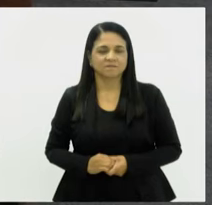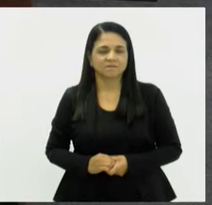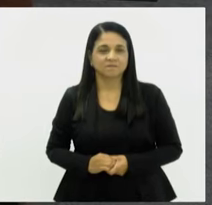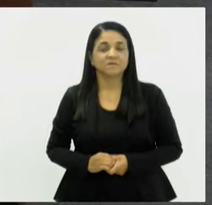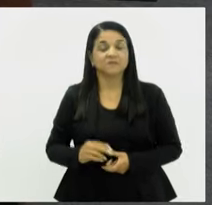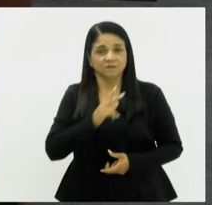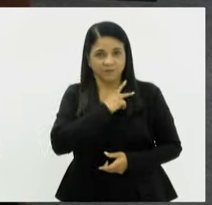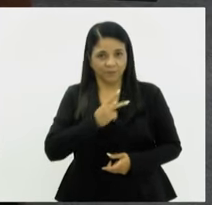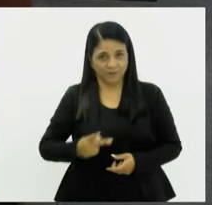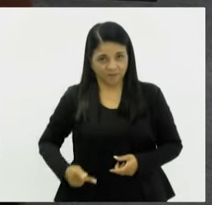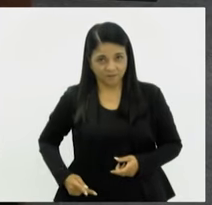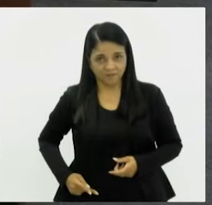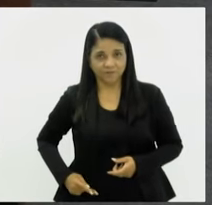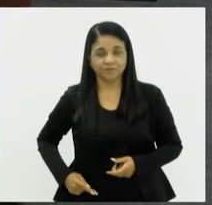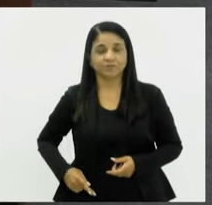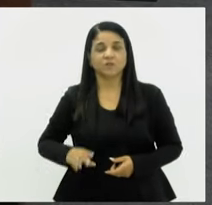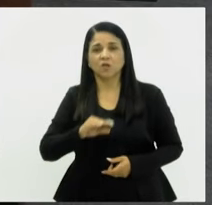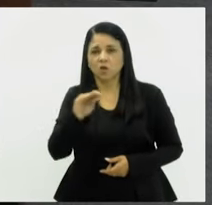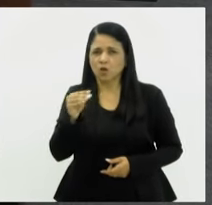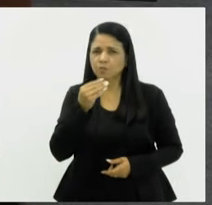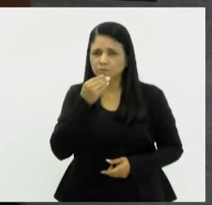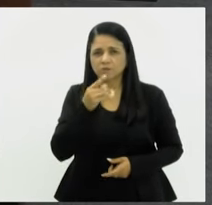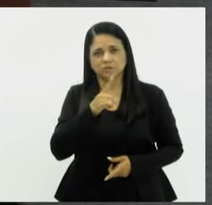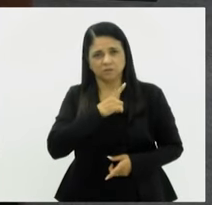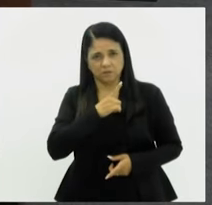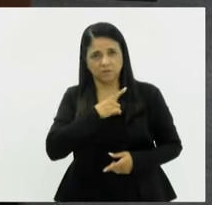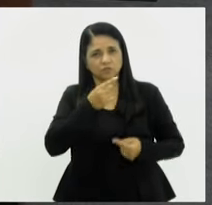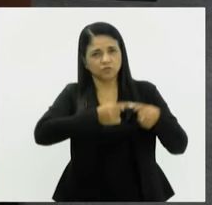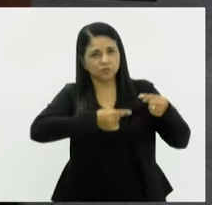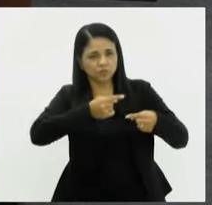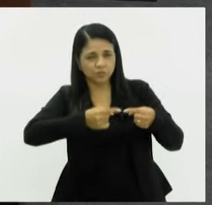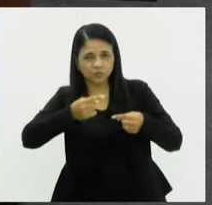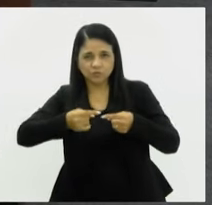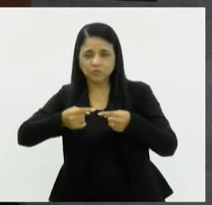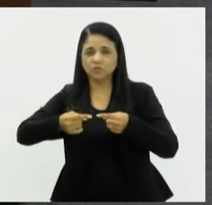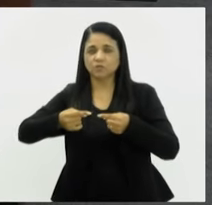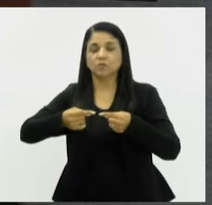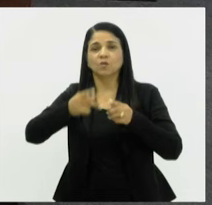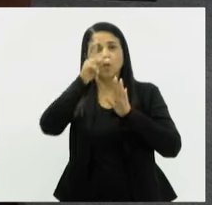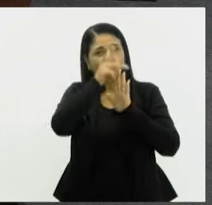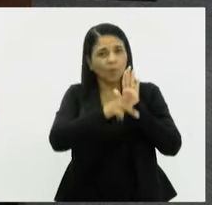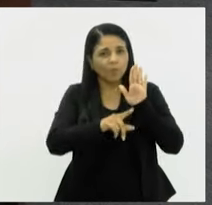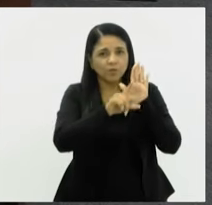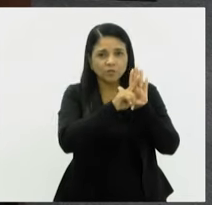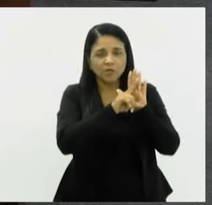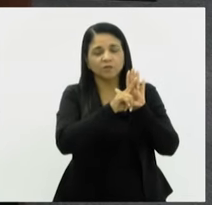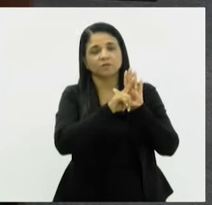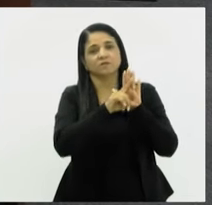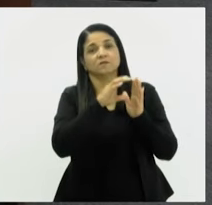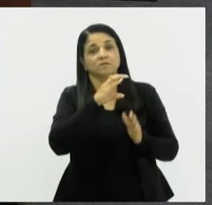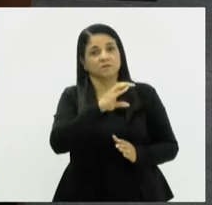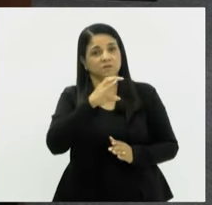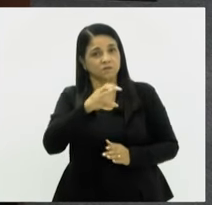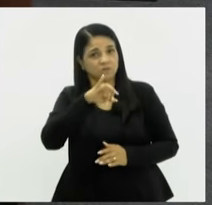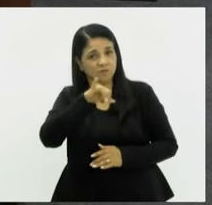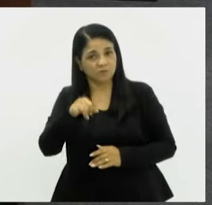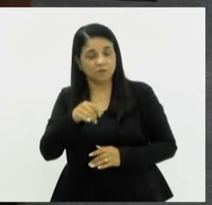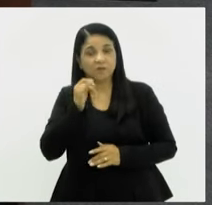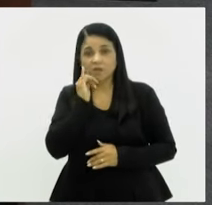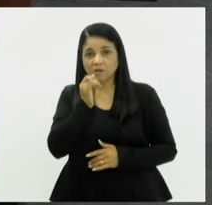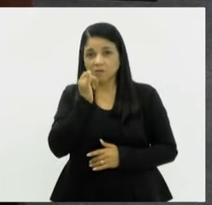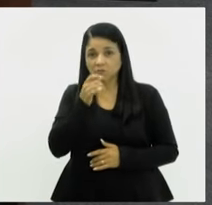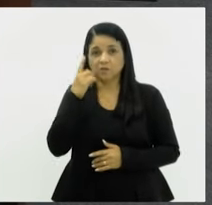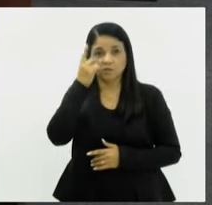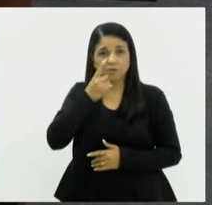Senhora presidente, tivemos a oportunidade de discutir profundamente seu projeto na CCJ, quando a relatora foi